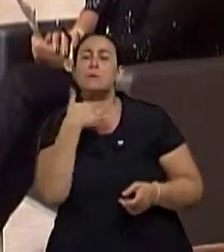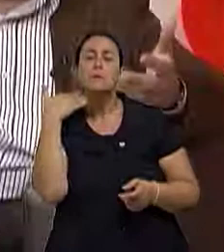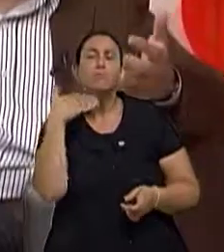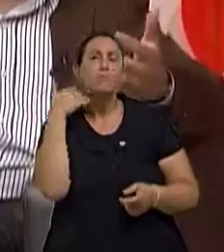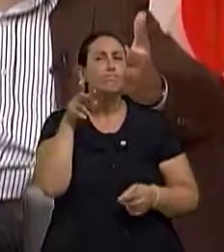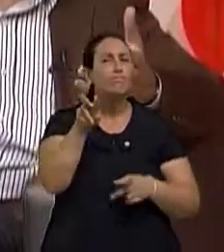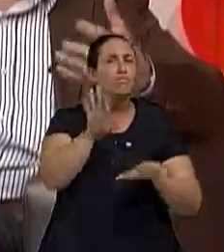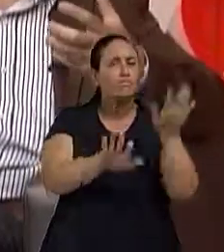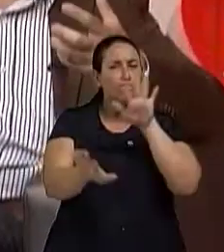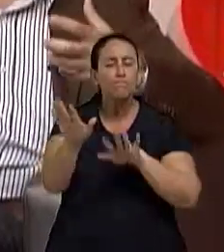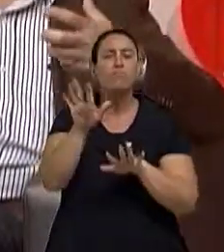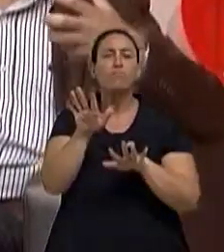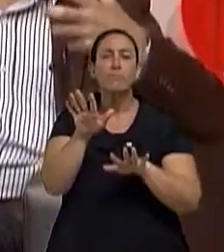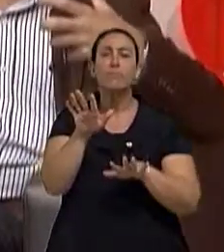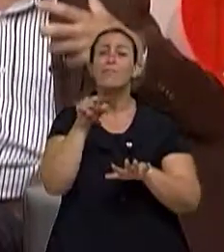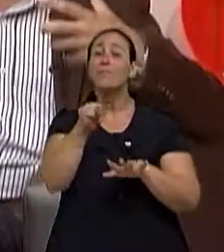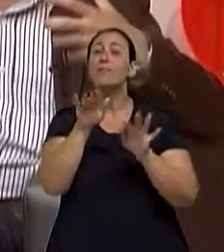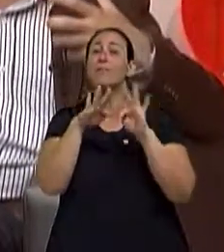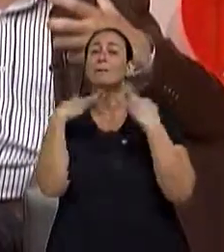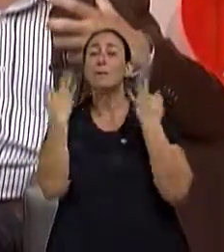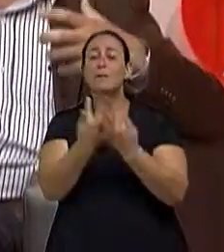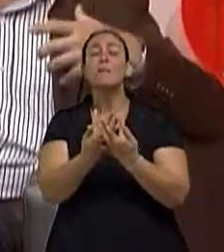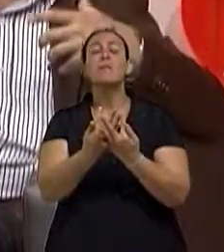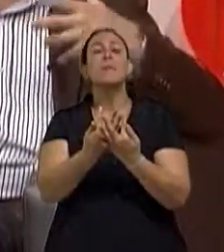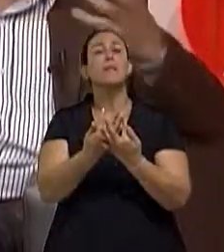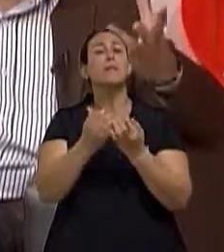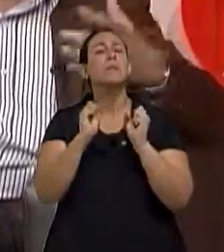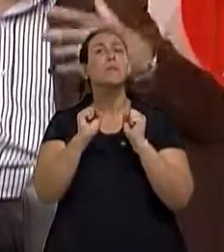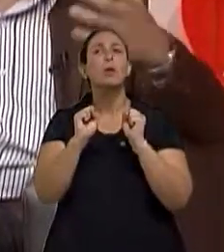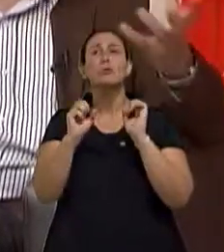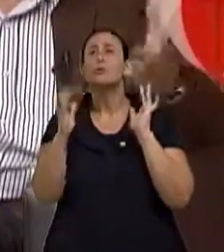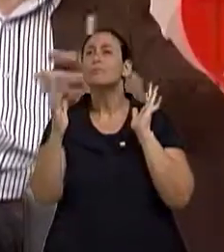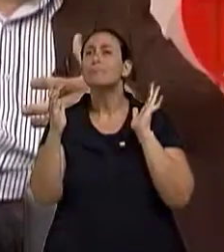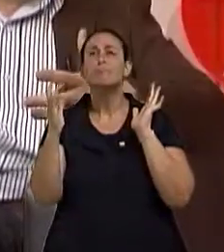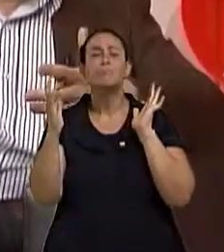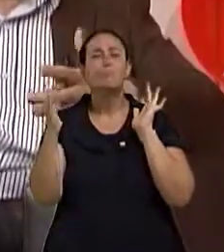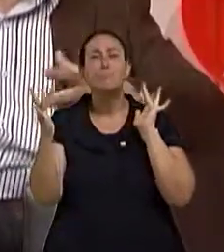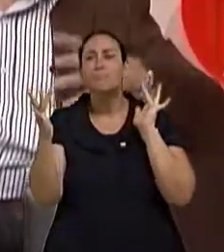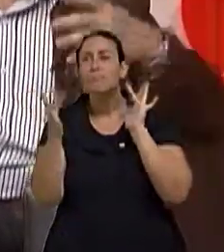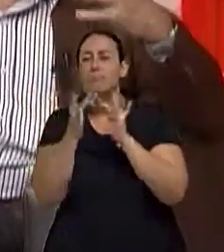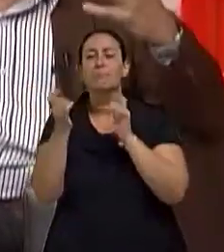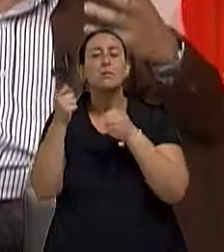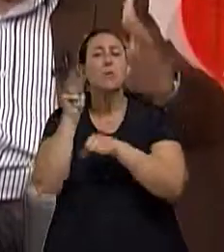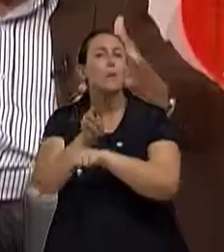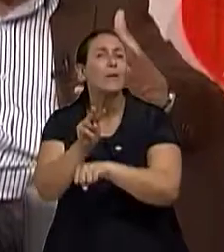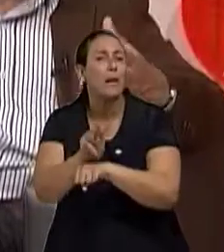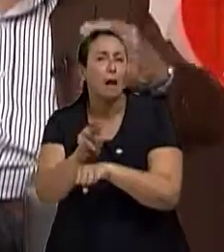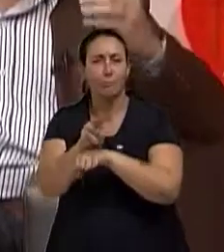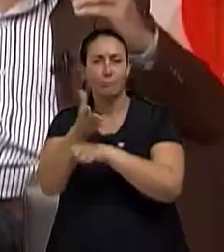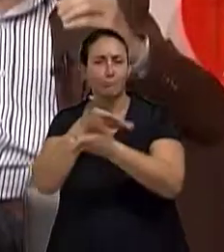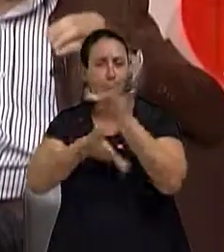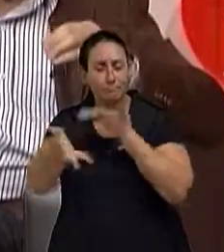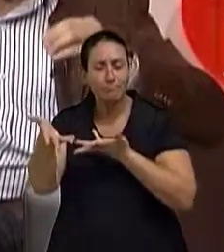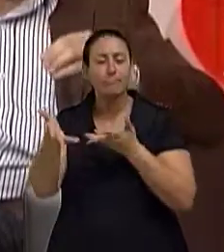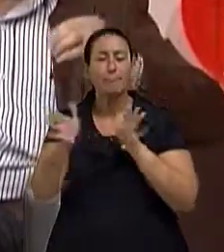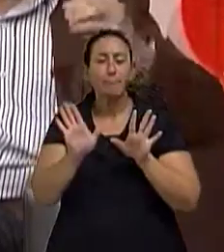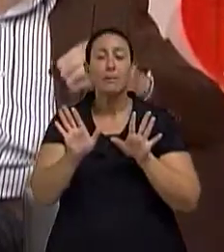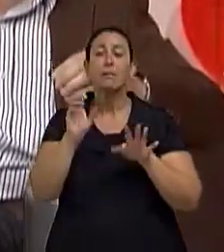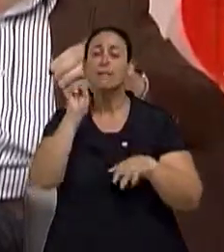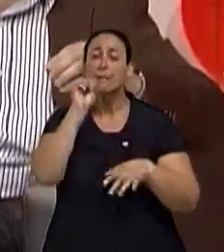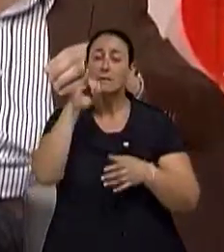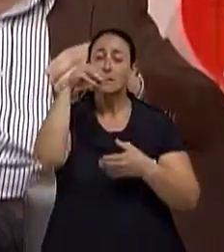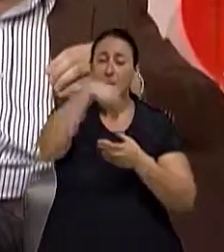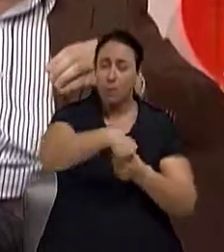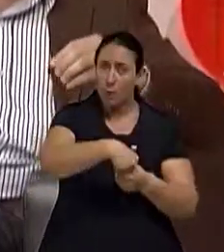dessas famílias, isso não tem uma relação direta com qualquer fracasso na atenção ou no cuidado. O que acontece nesse tipo de condição